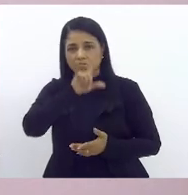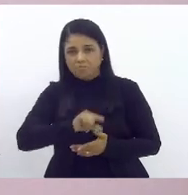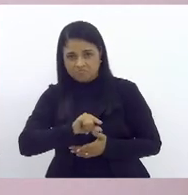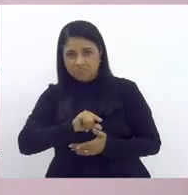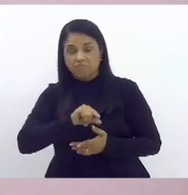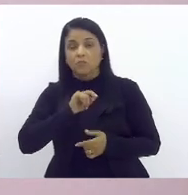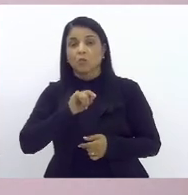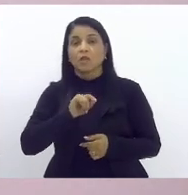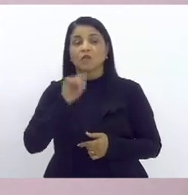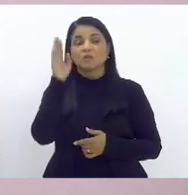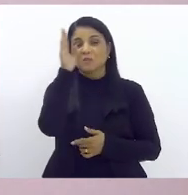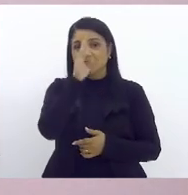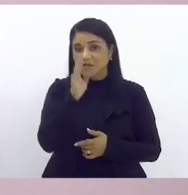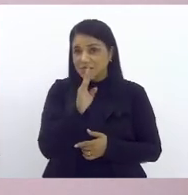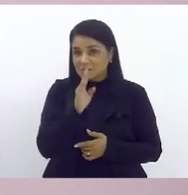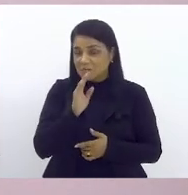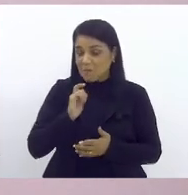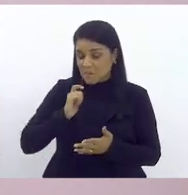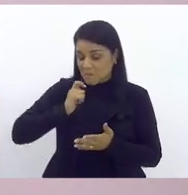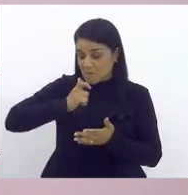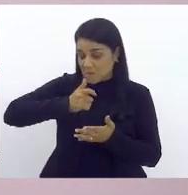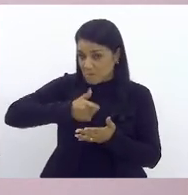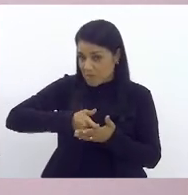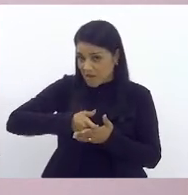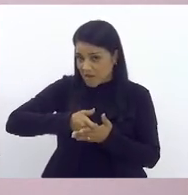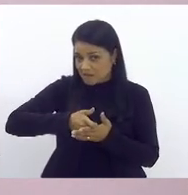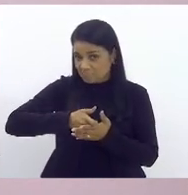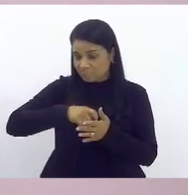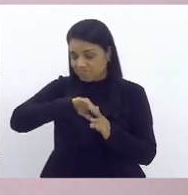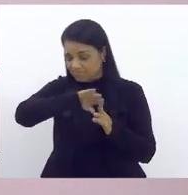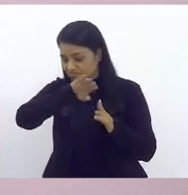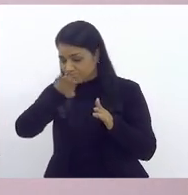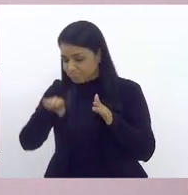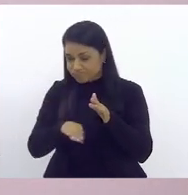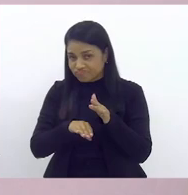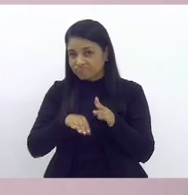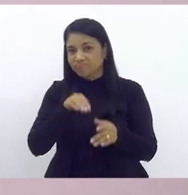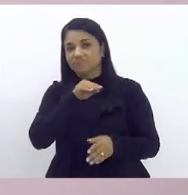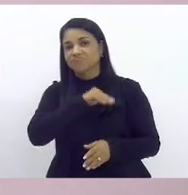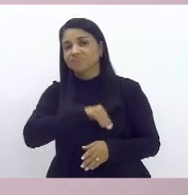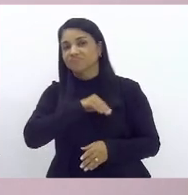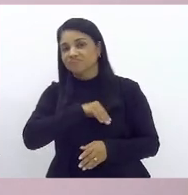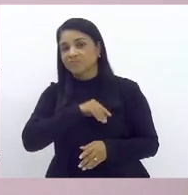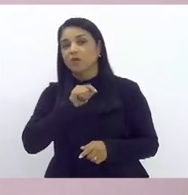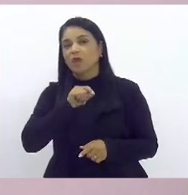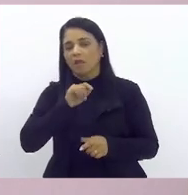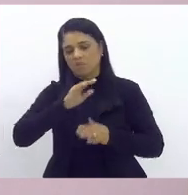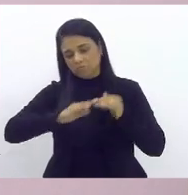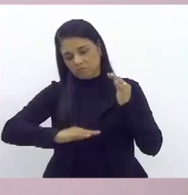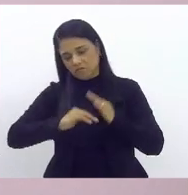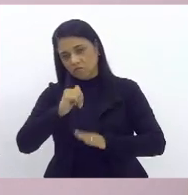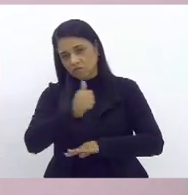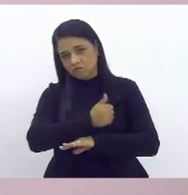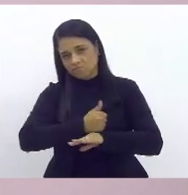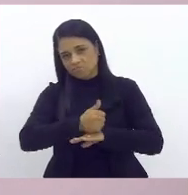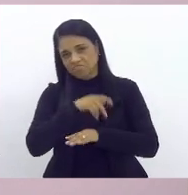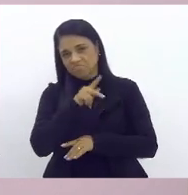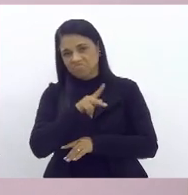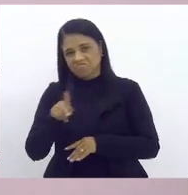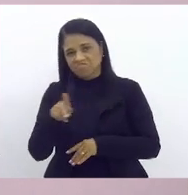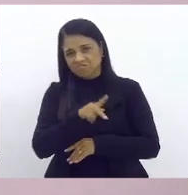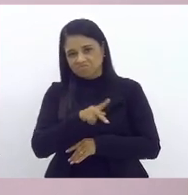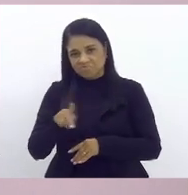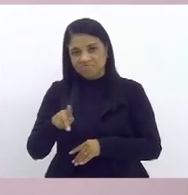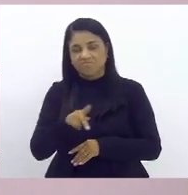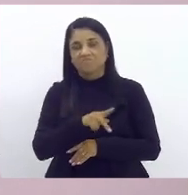preciso dizer que a mais mal paga é a dos professores. Novamente, estamos